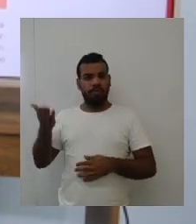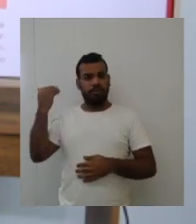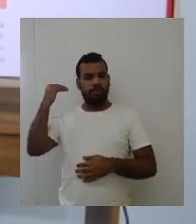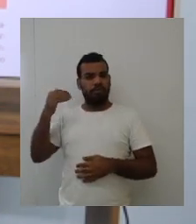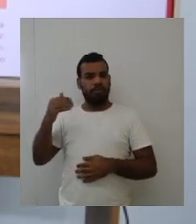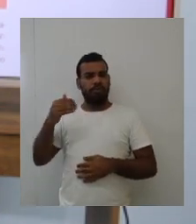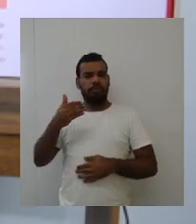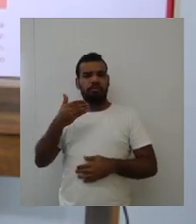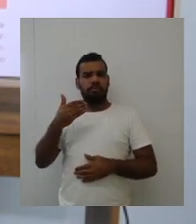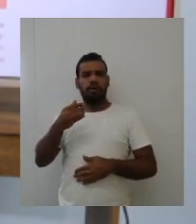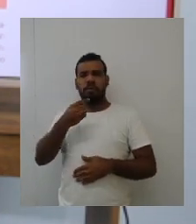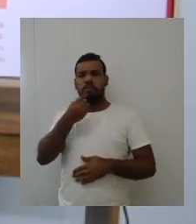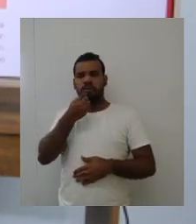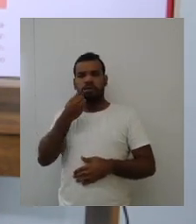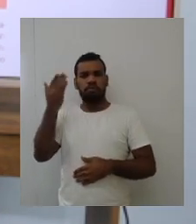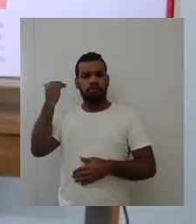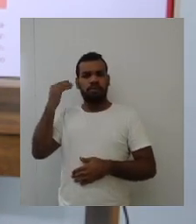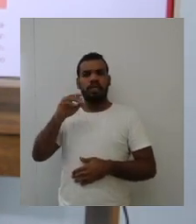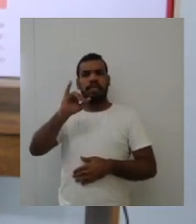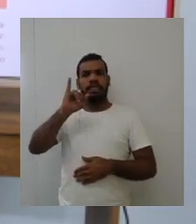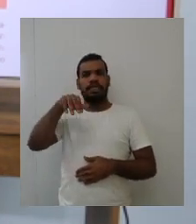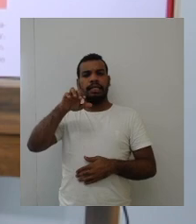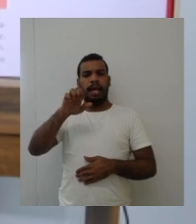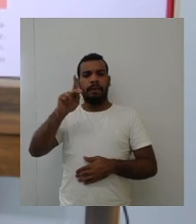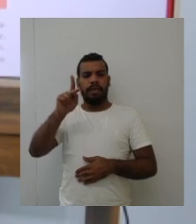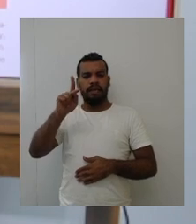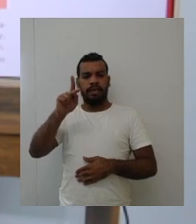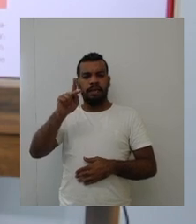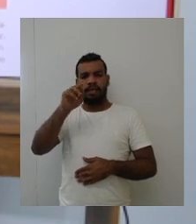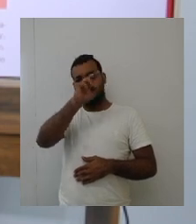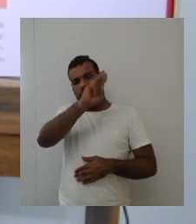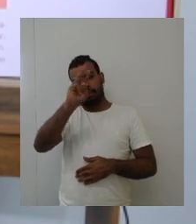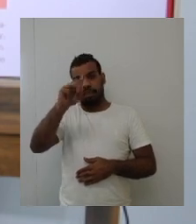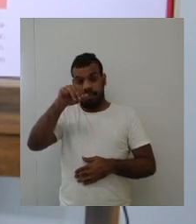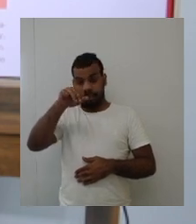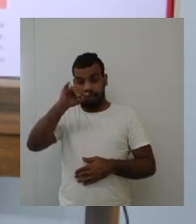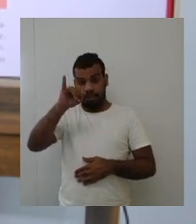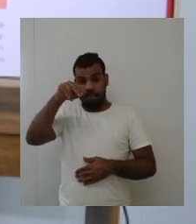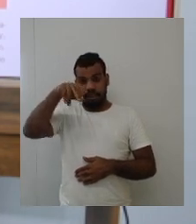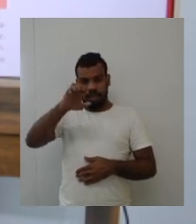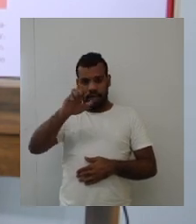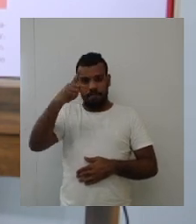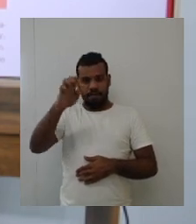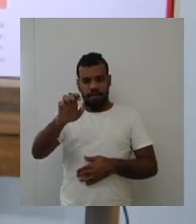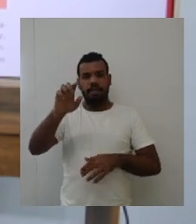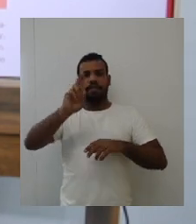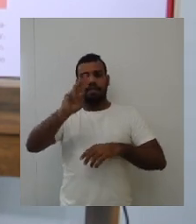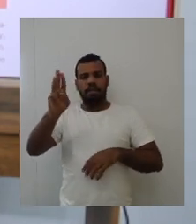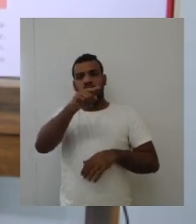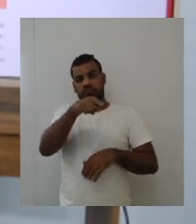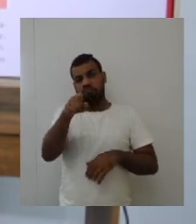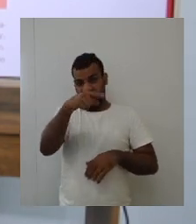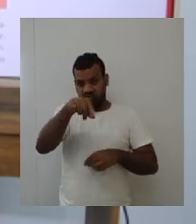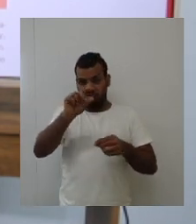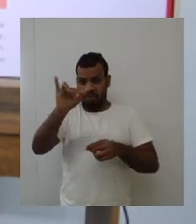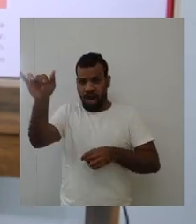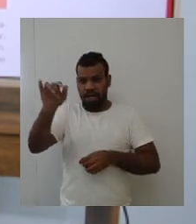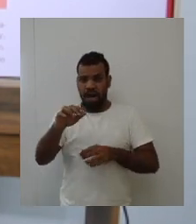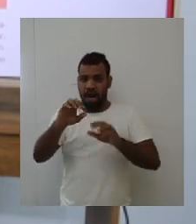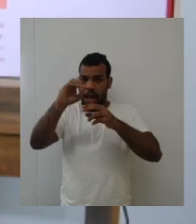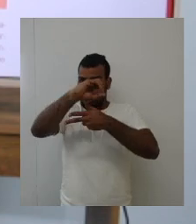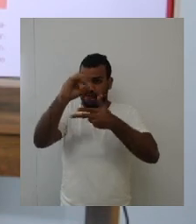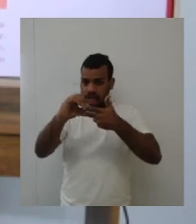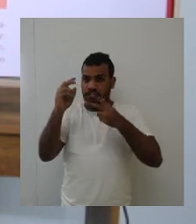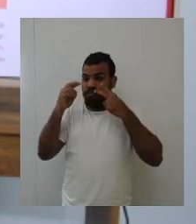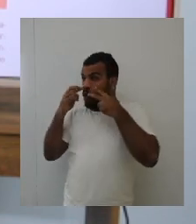recentemente, publicado pelo INEP recentemente, né? Que é o Guia de Correção. Então, para quem vai fazer Enem, fica atento a esse